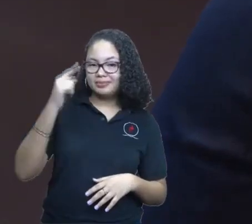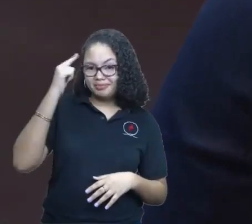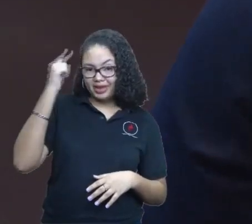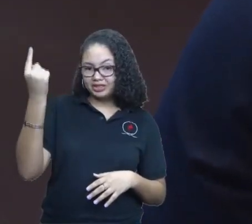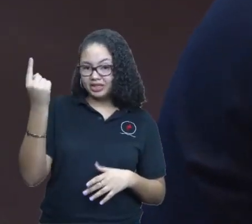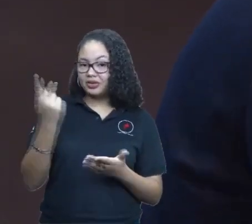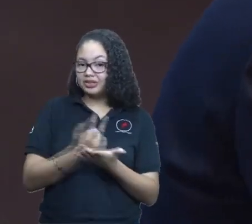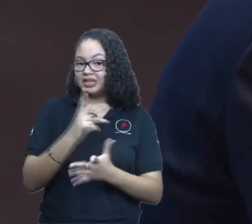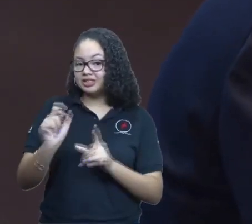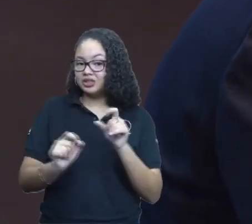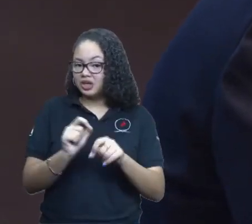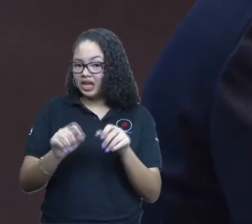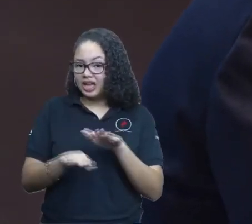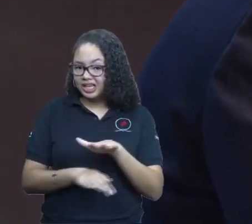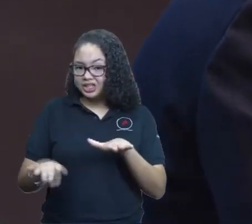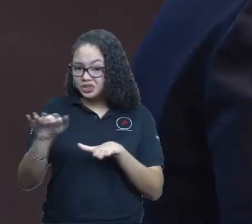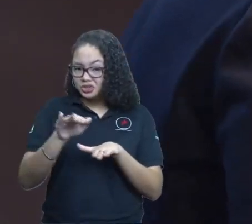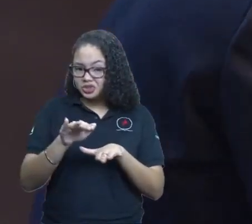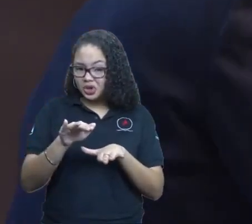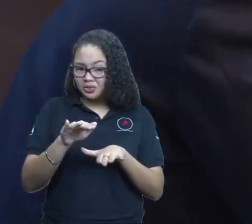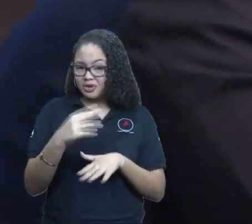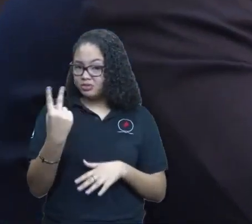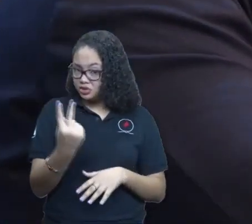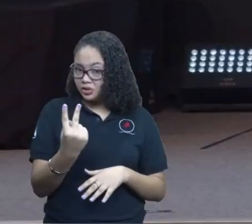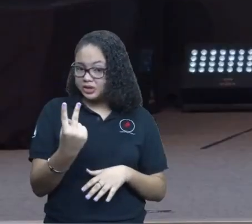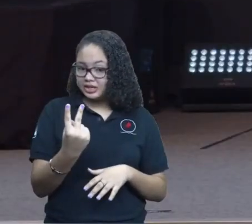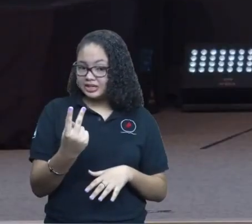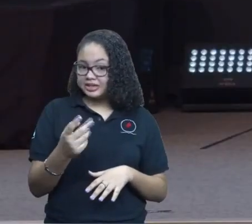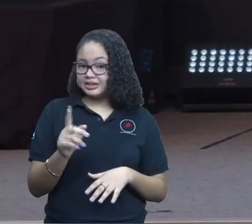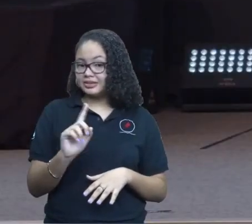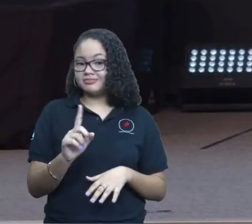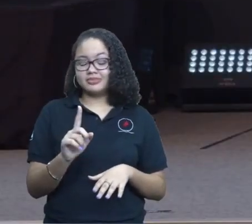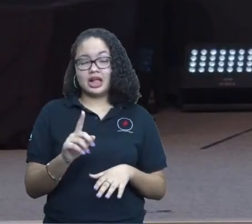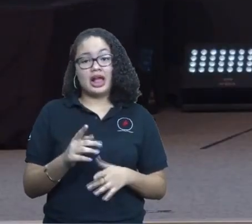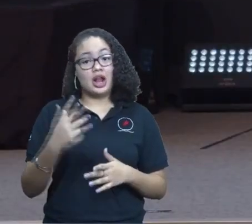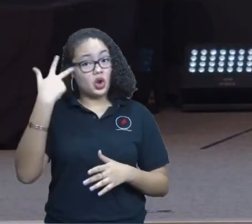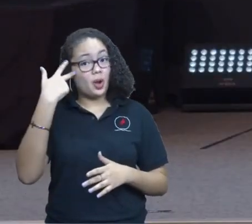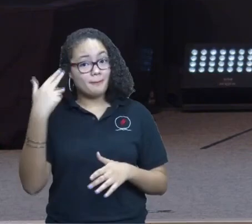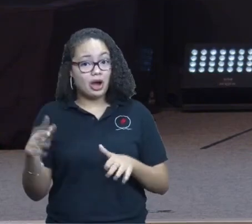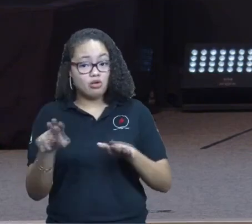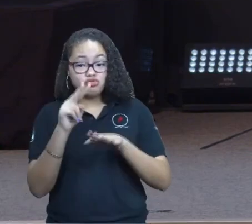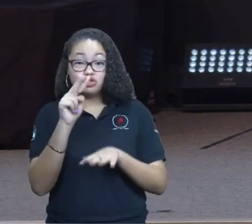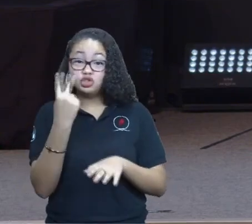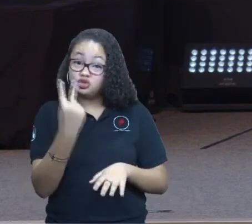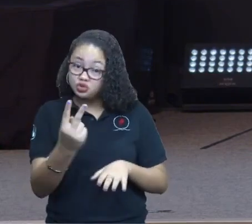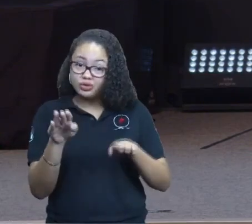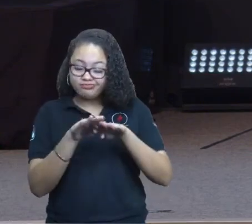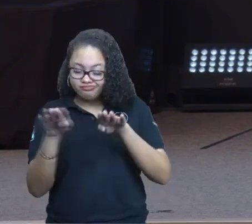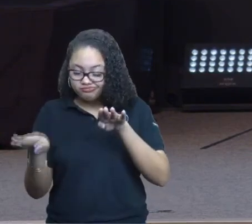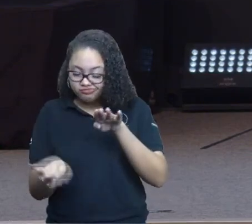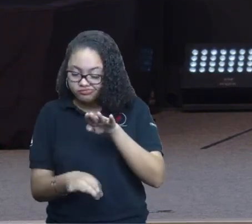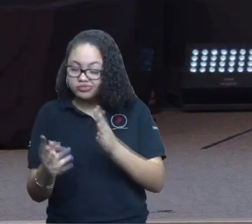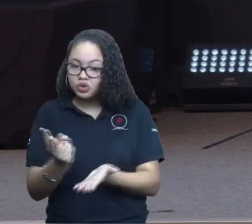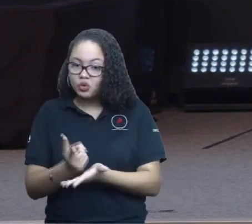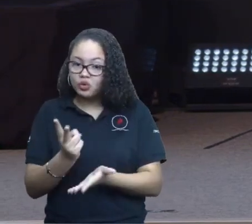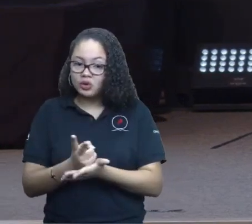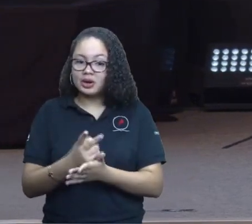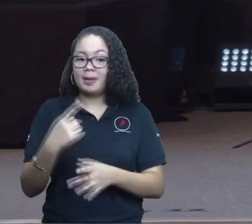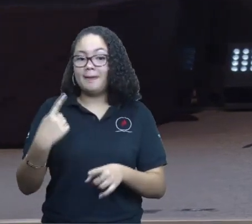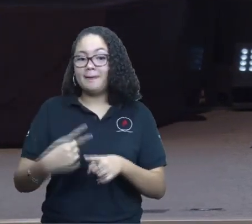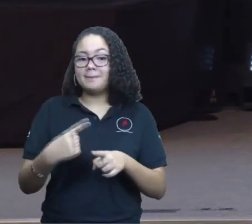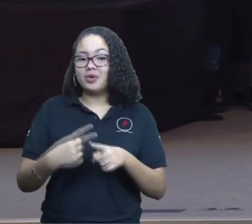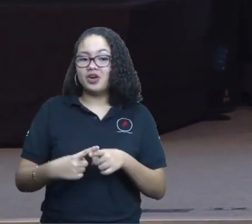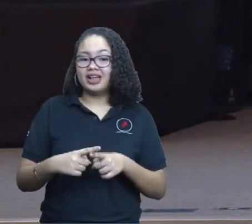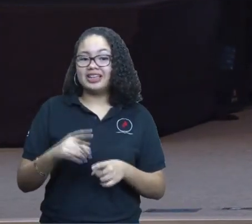acontece sobem os dois normalmente ficam os dois em baixo porque quem